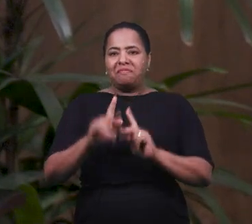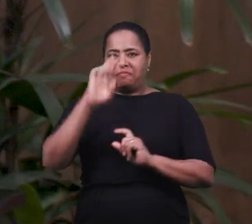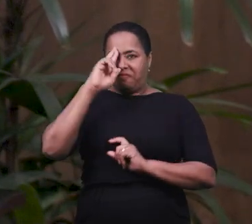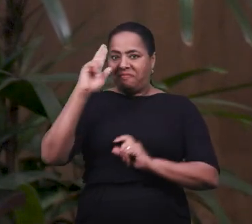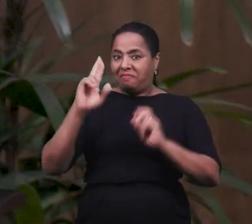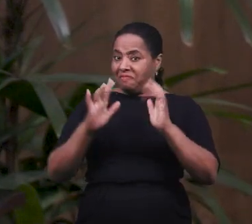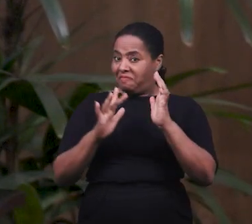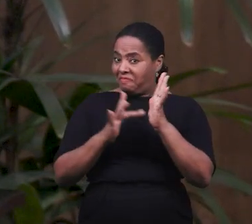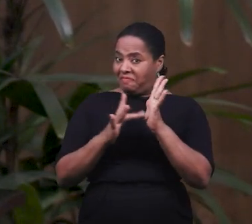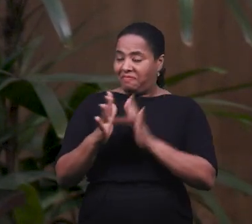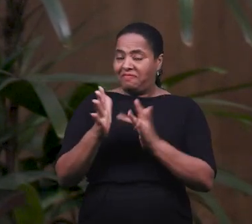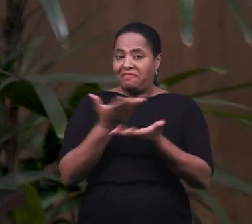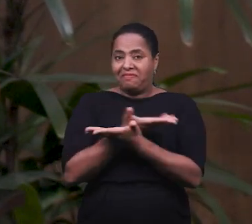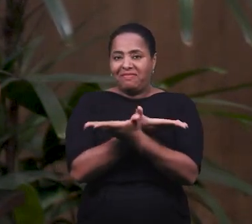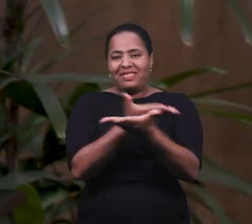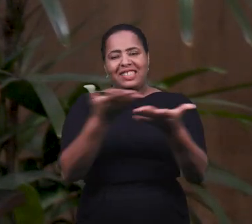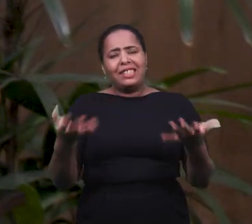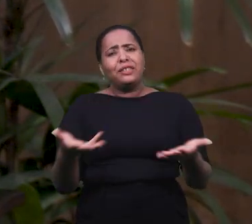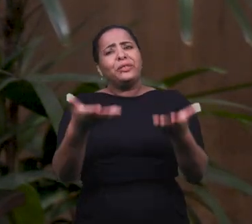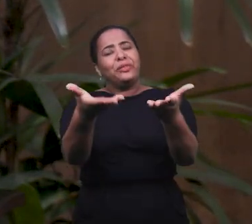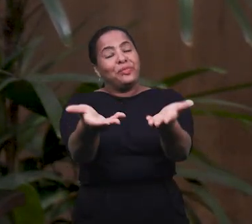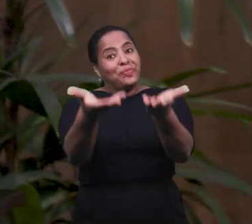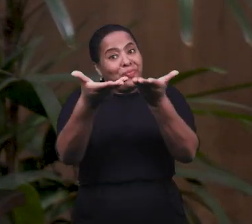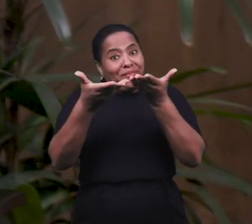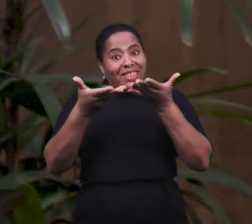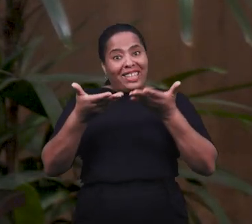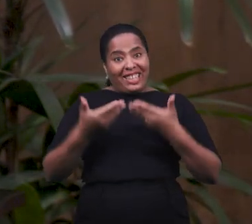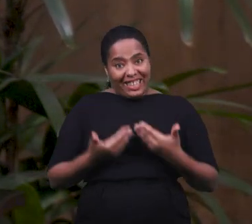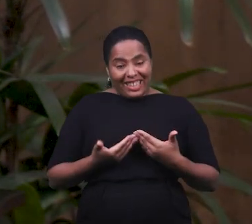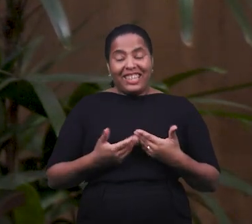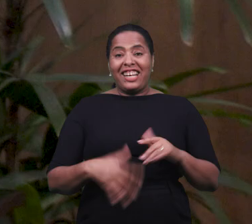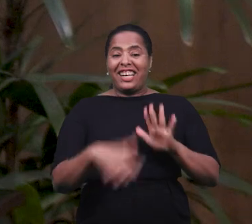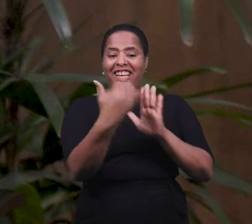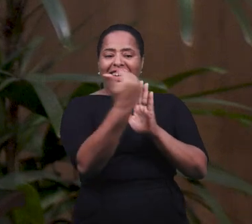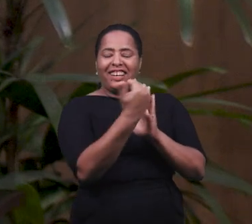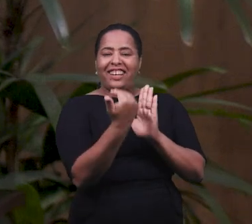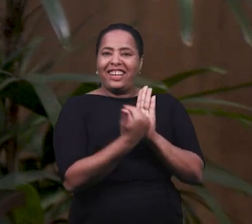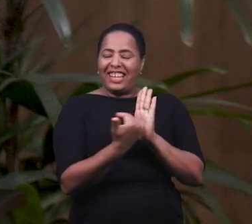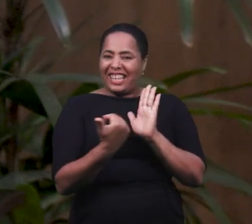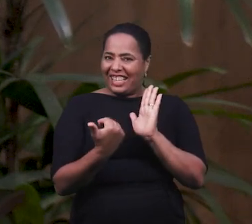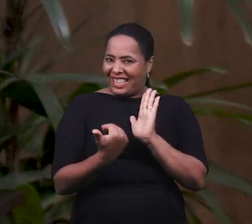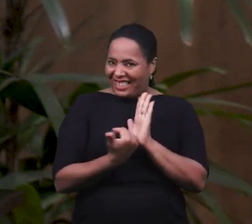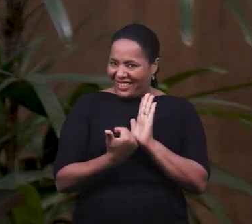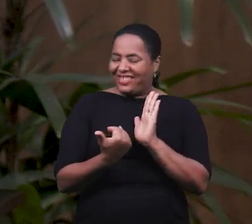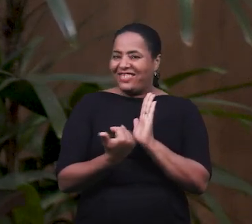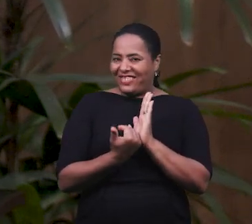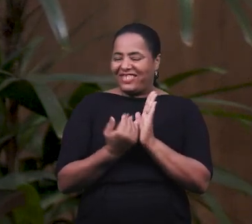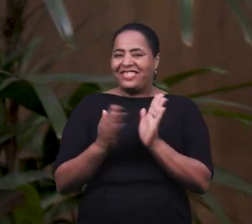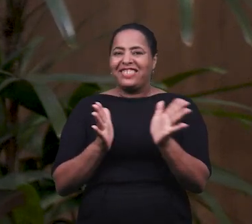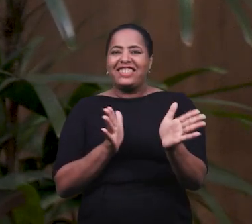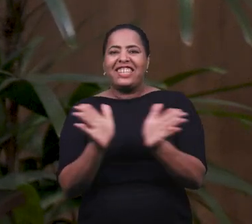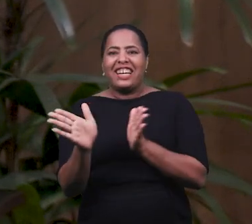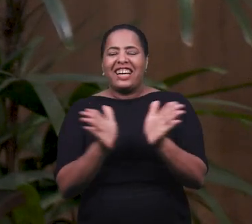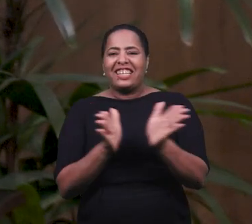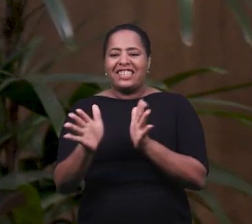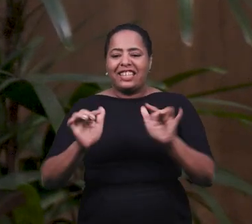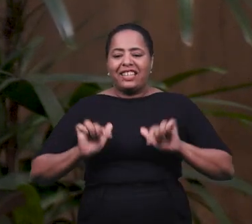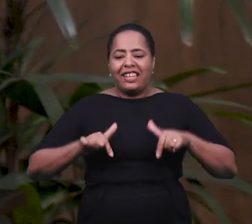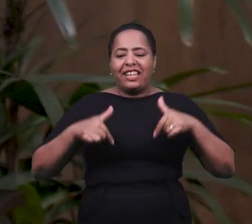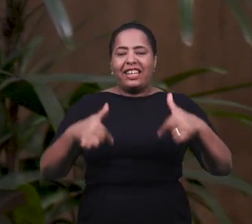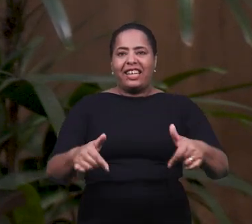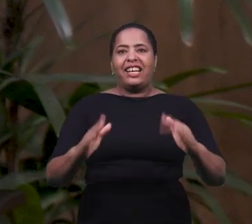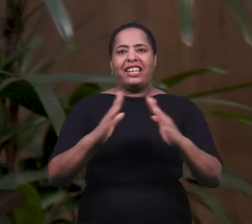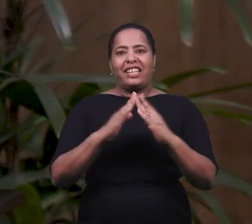paz do Senhor a todos. Sejam bem-vindos a mais uma edição do programa Acessibilidade em Ação da